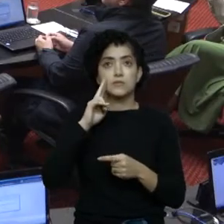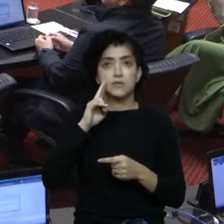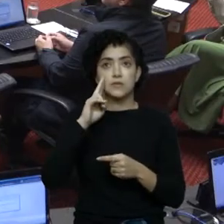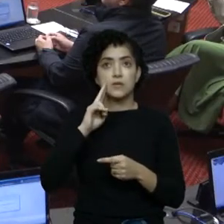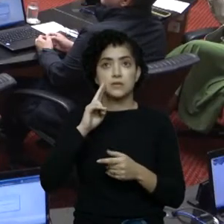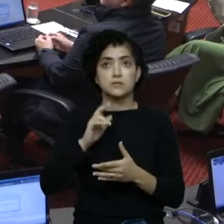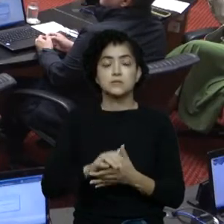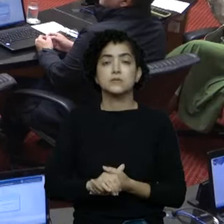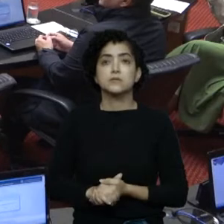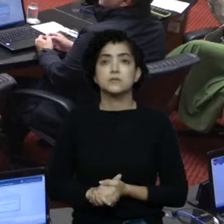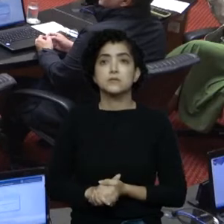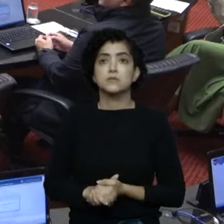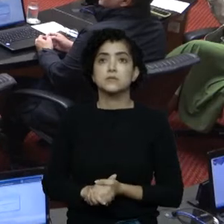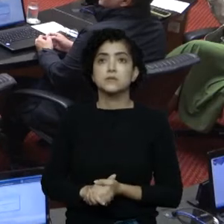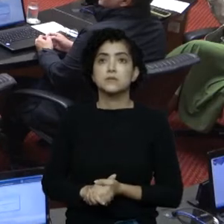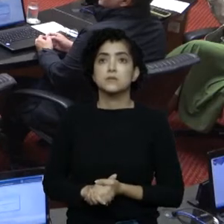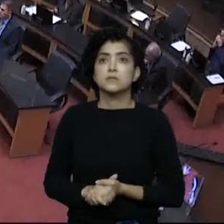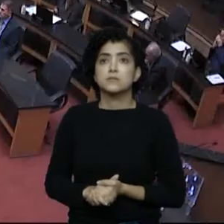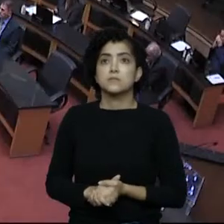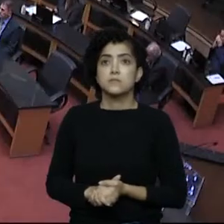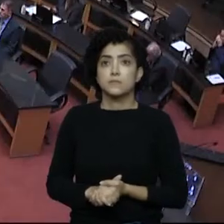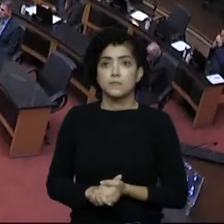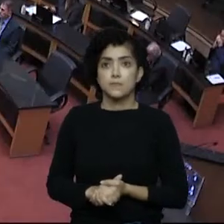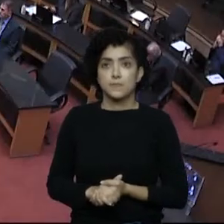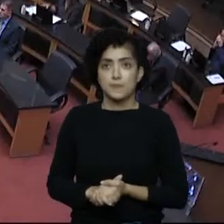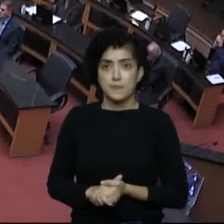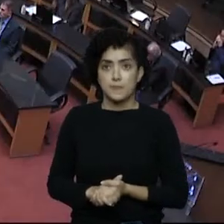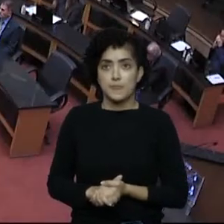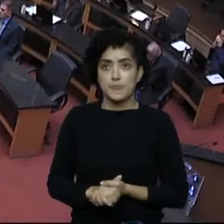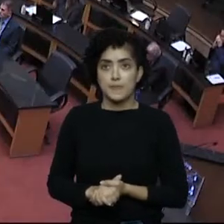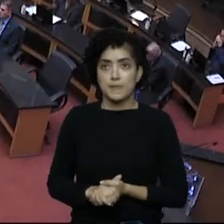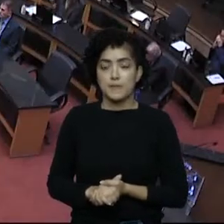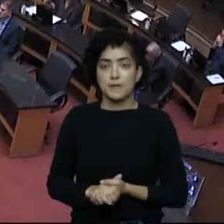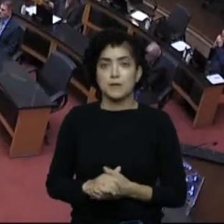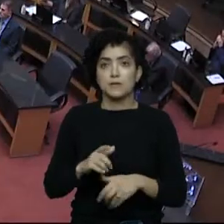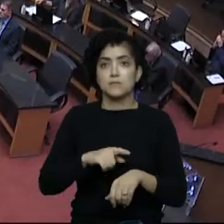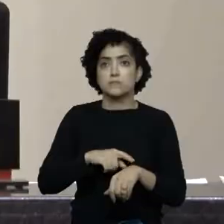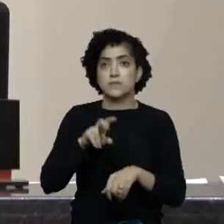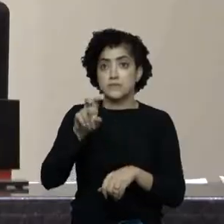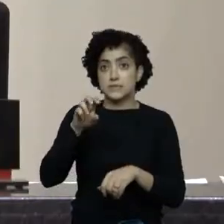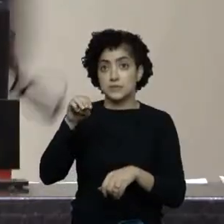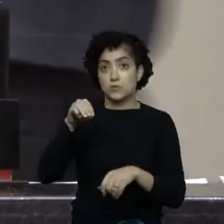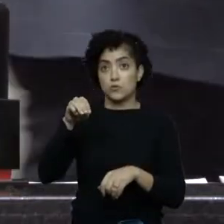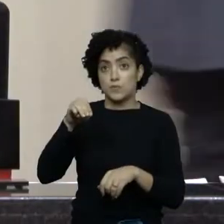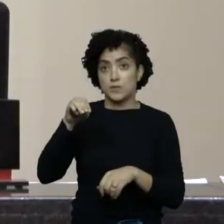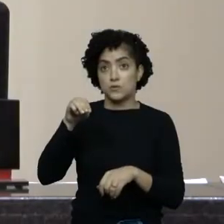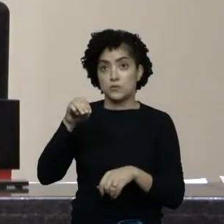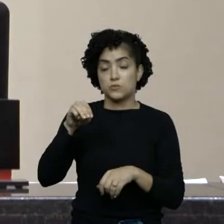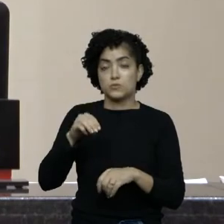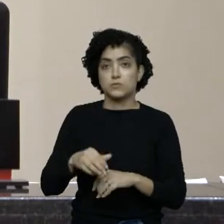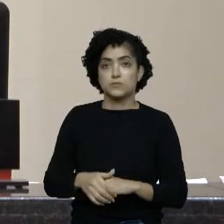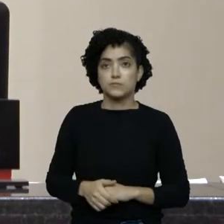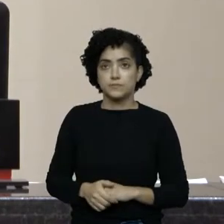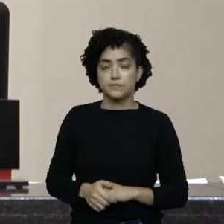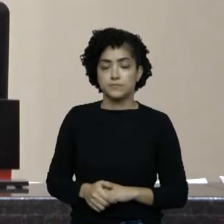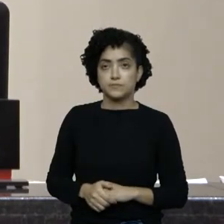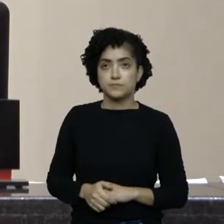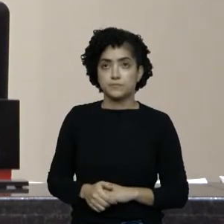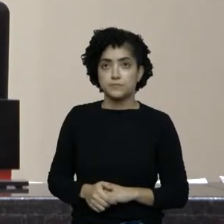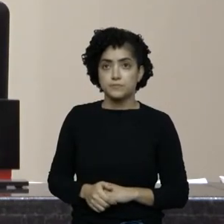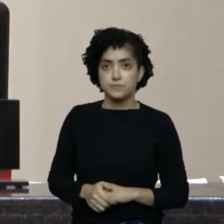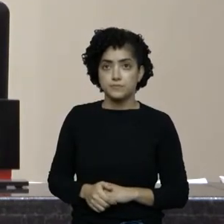pode usar a Tribuna para eles têm a palavra por até 5 minutos com direito de usar mais cinco minutos